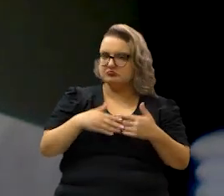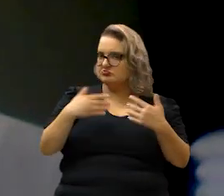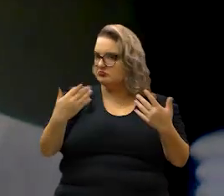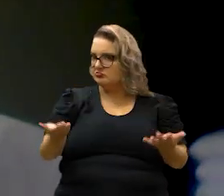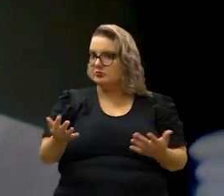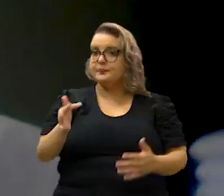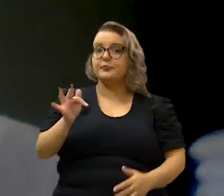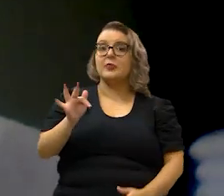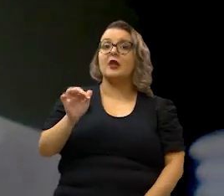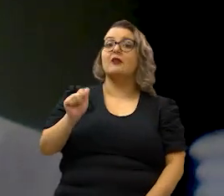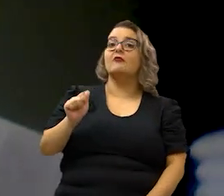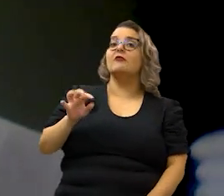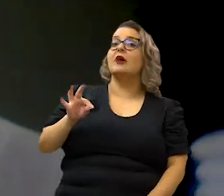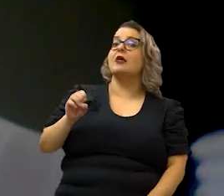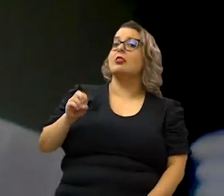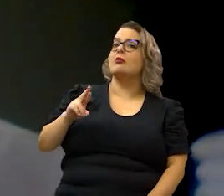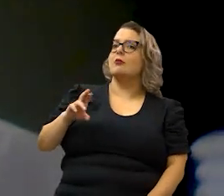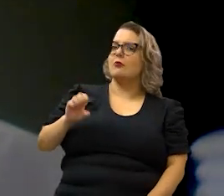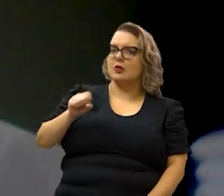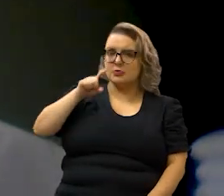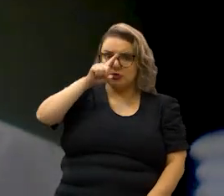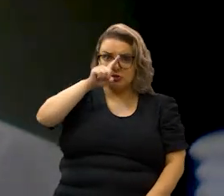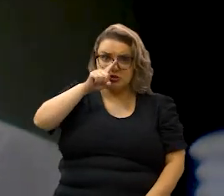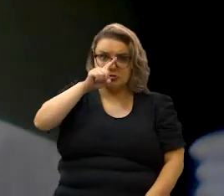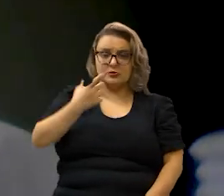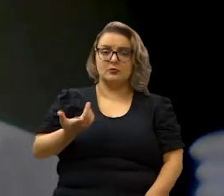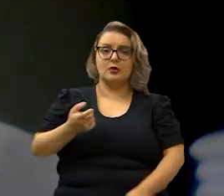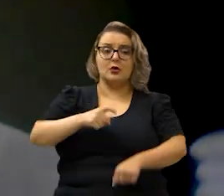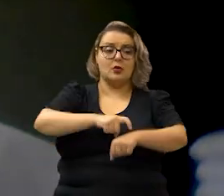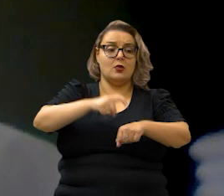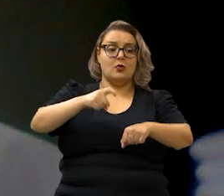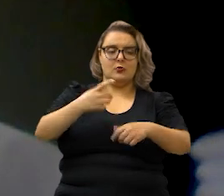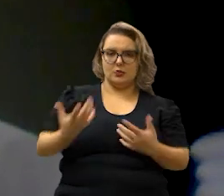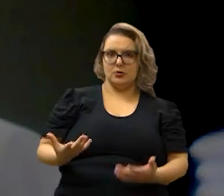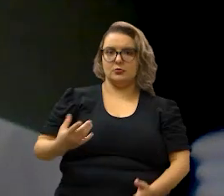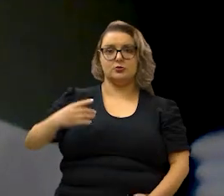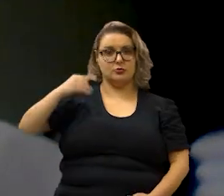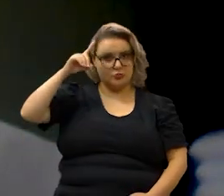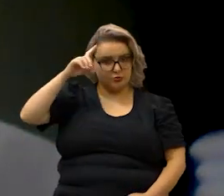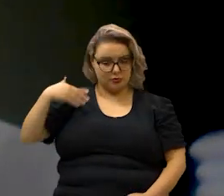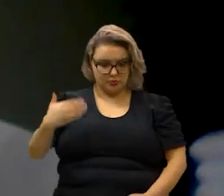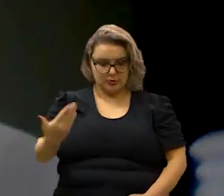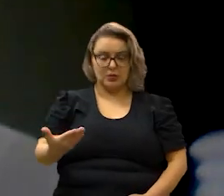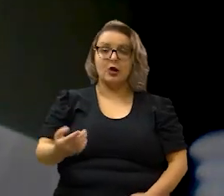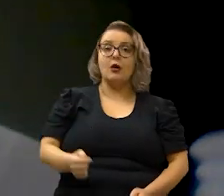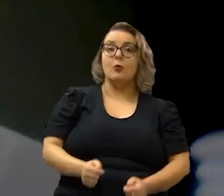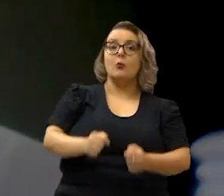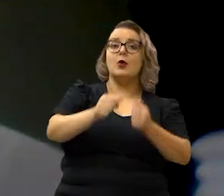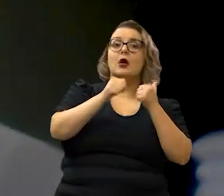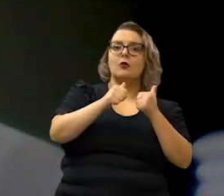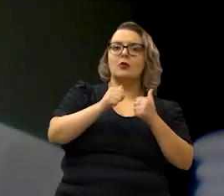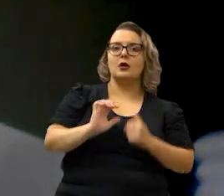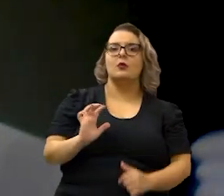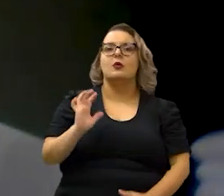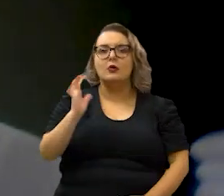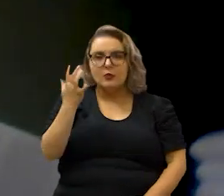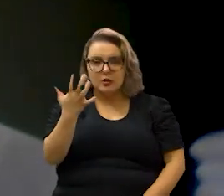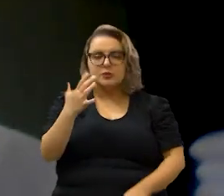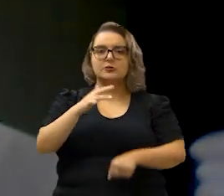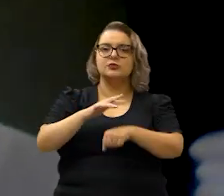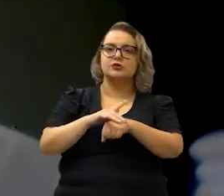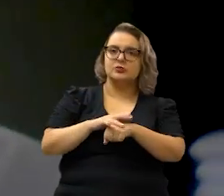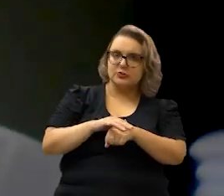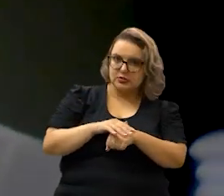chamados fatores de risco, que são condições que, quando estão presentes, elas favorecem o aparecimento